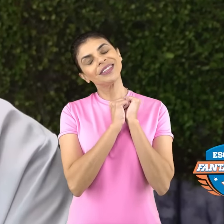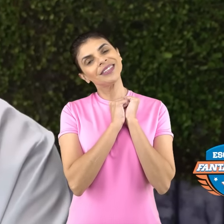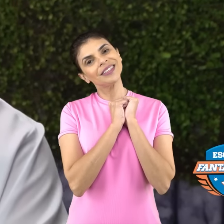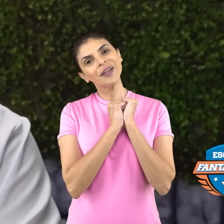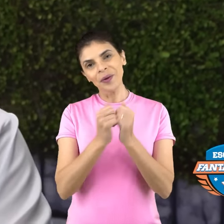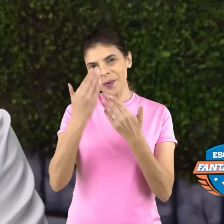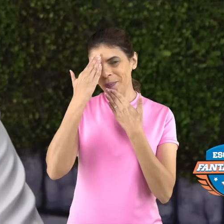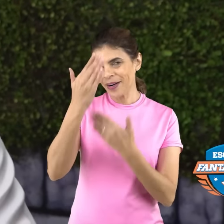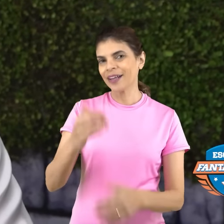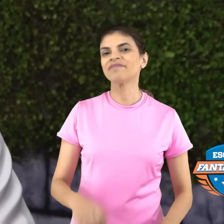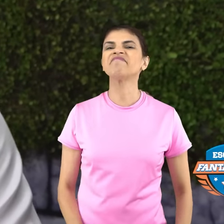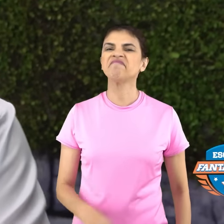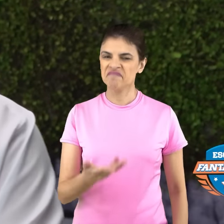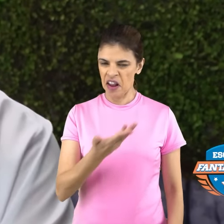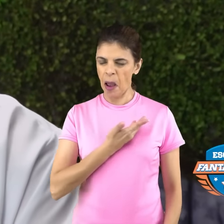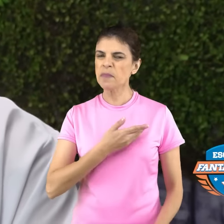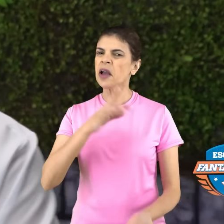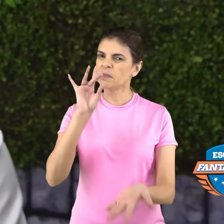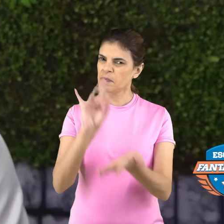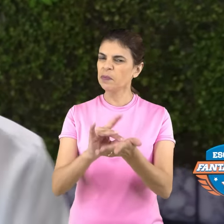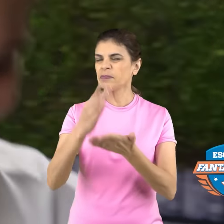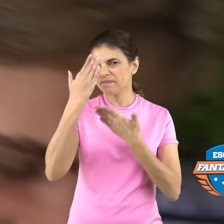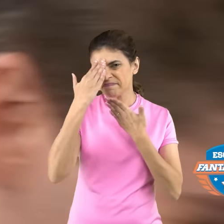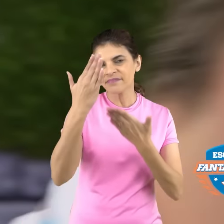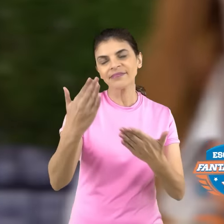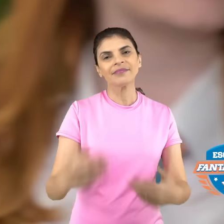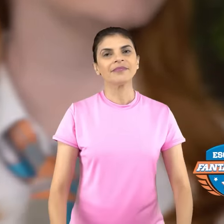Valeu, Ana. Você é mesmo uma grande amiga.